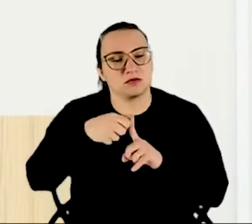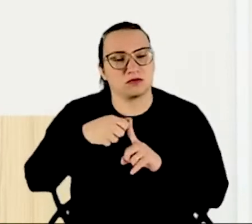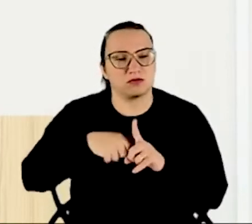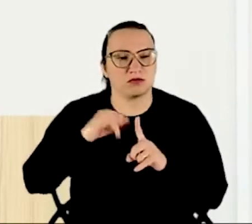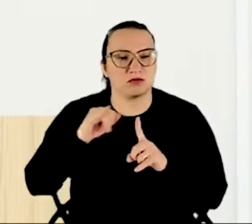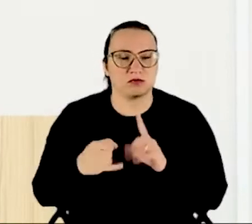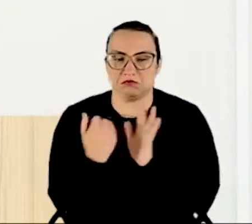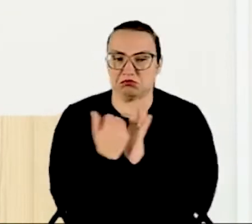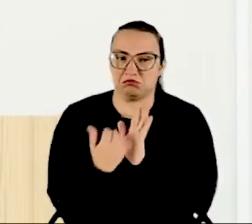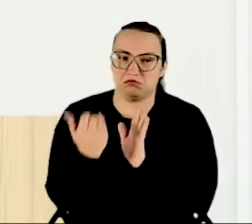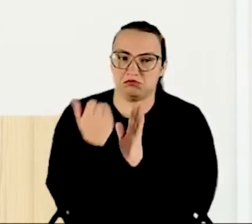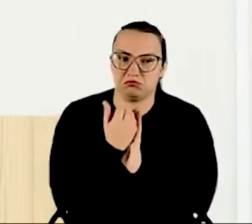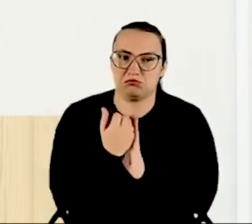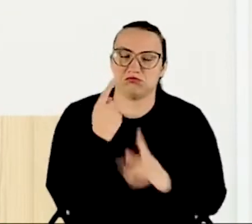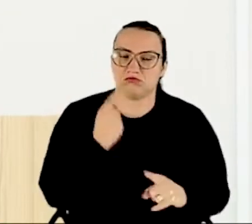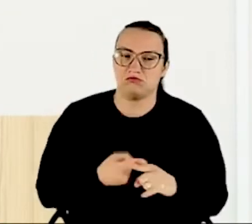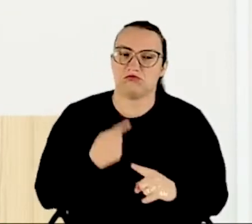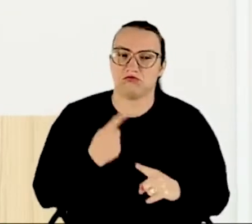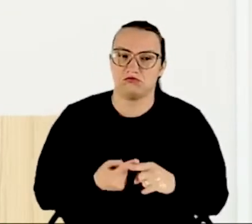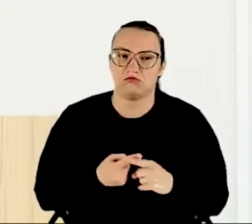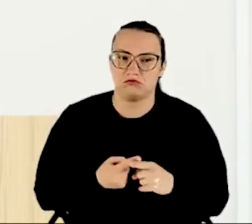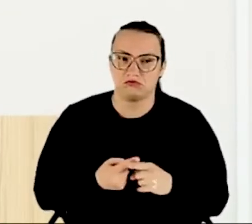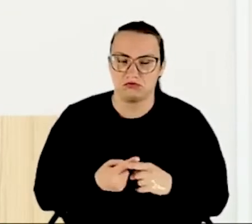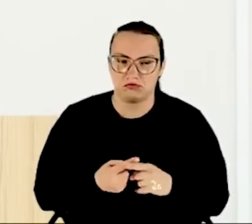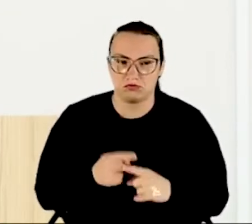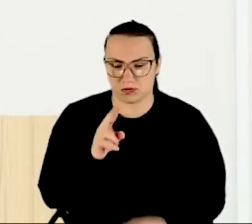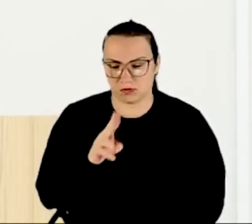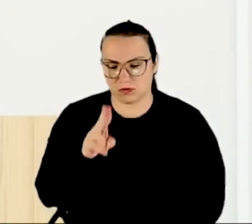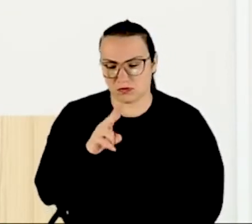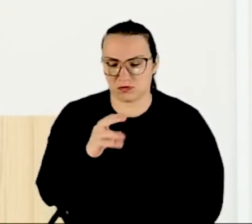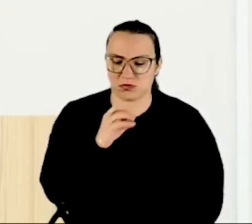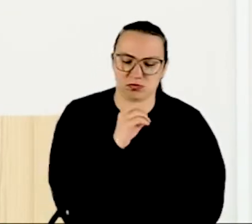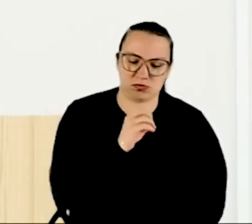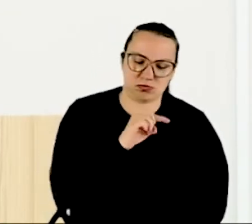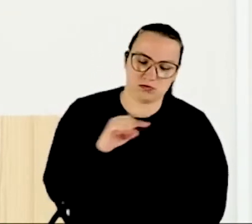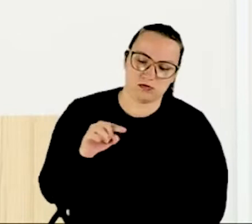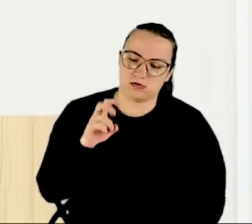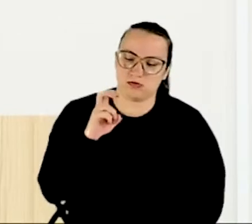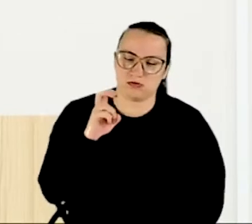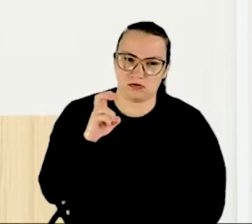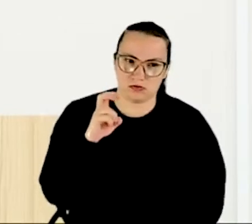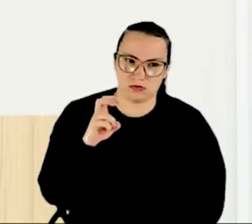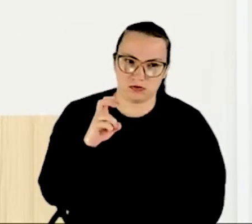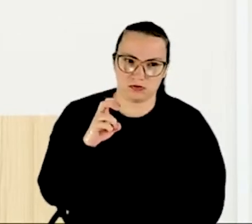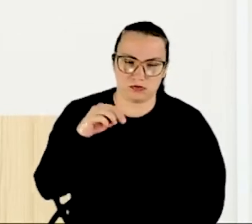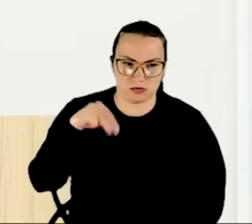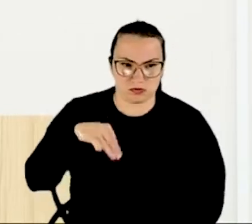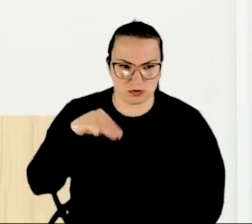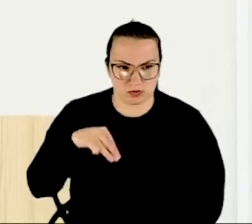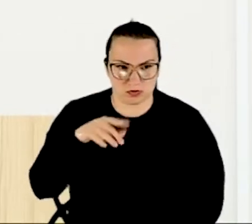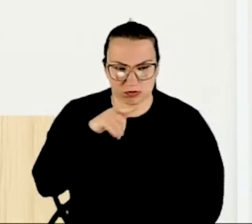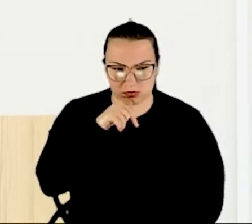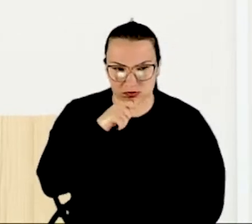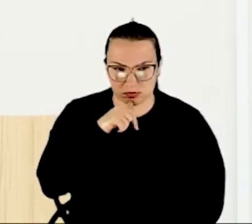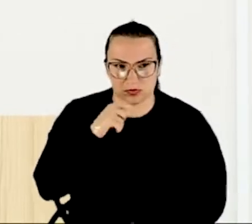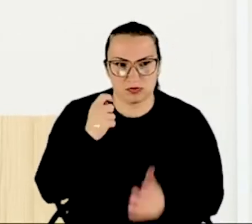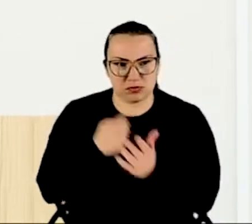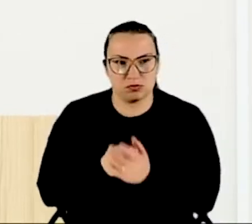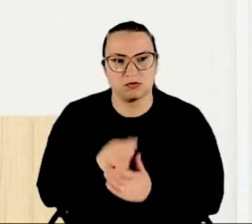mais caro. Porque a pessoa que usa de 0 a 5 metros cúbicos de água, ele vai pagar